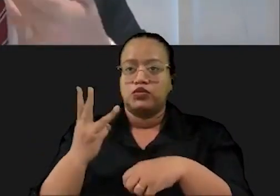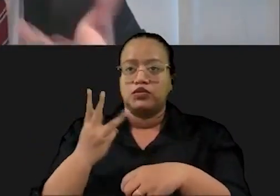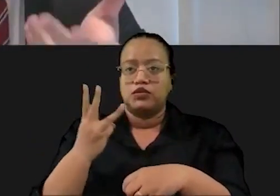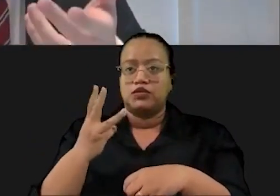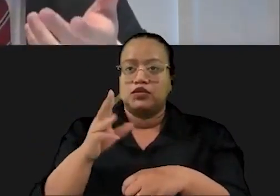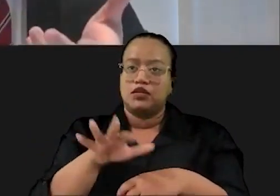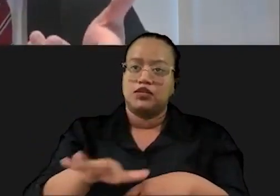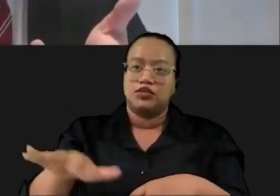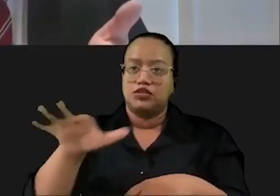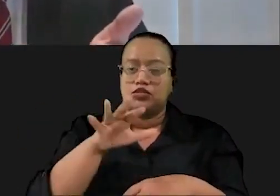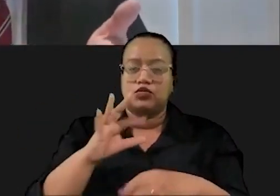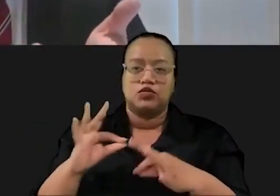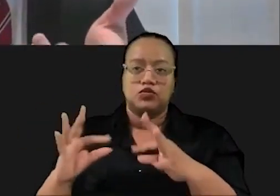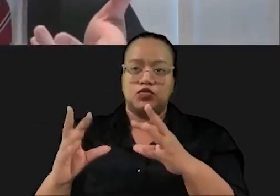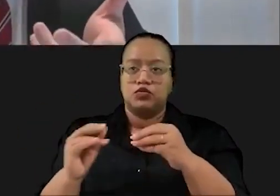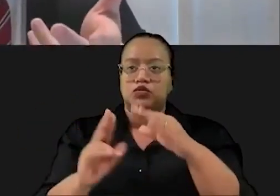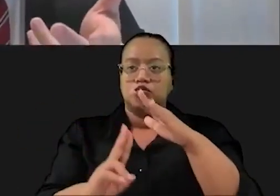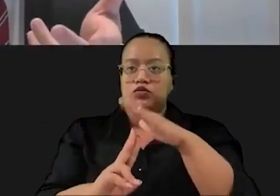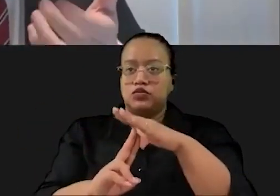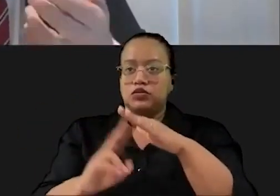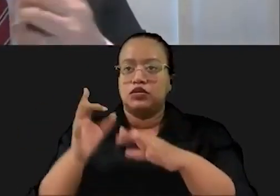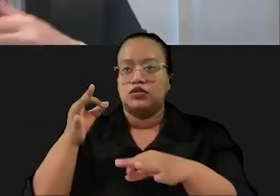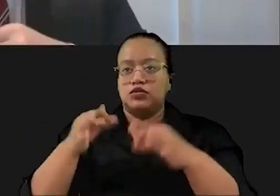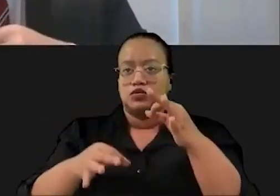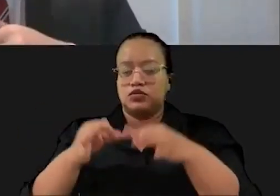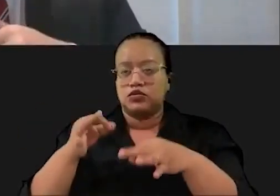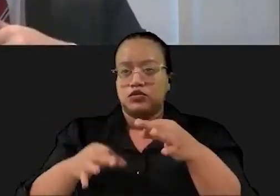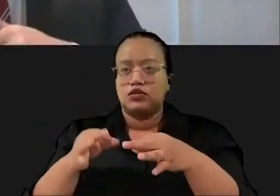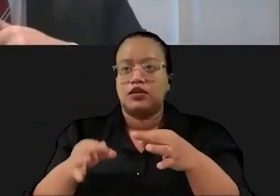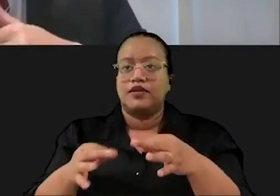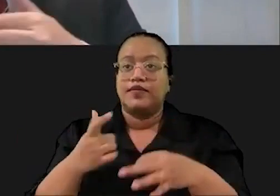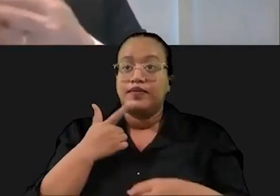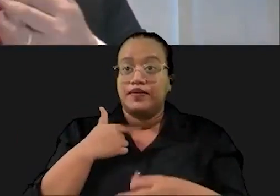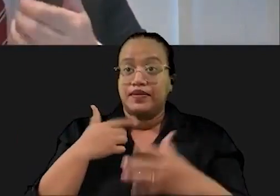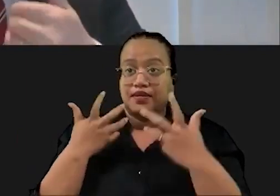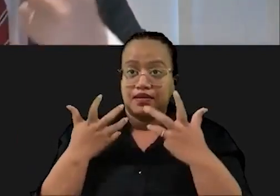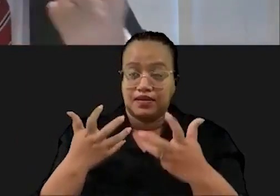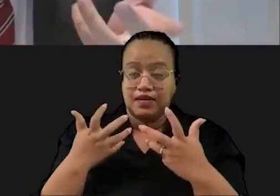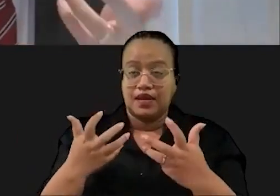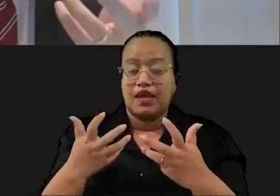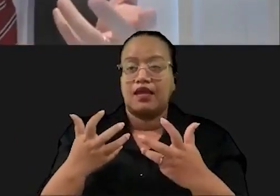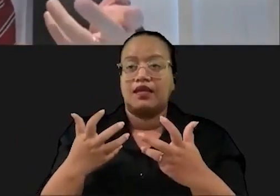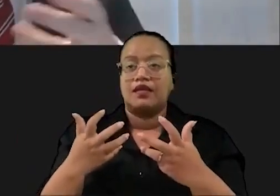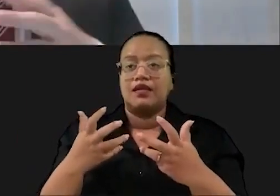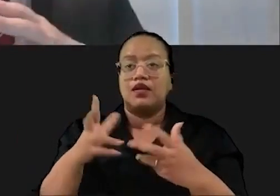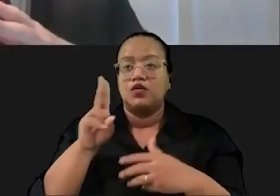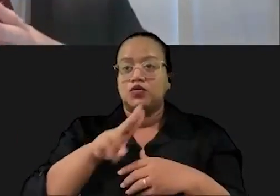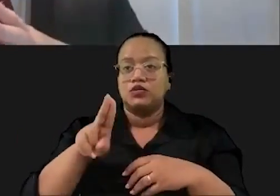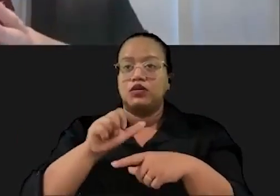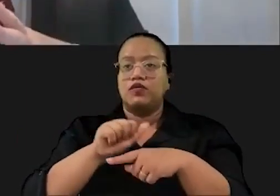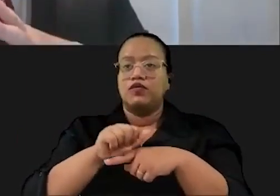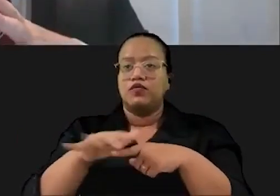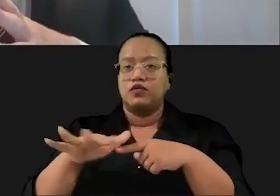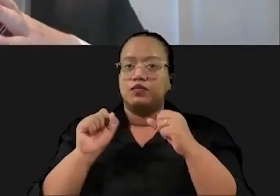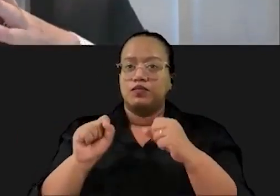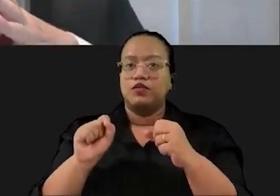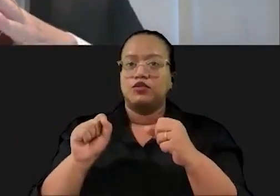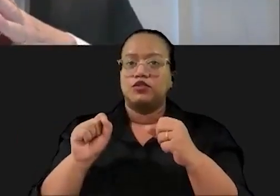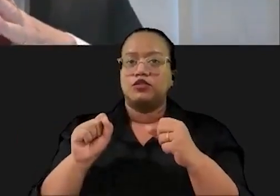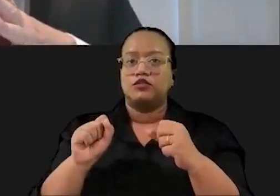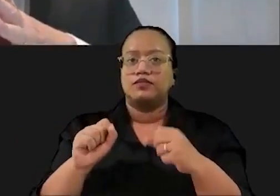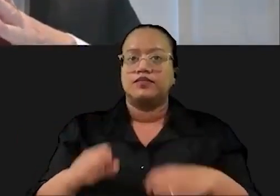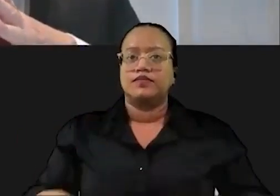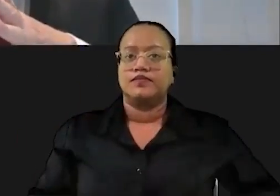deseja se aproveitar, se utilizar do fluxo, até por conta daquilo que o Dr. Caio fez menção, né, da